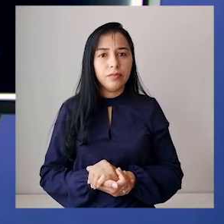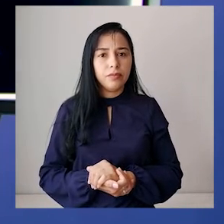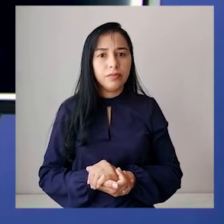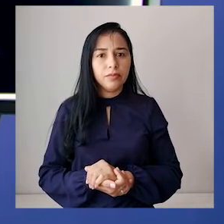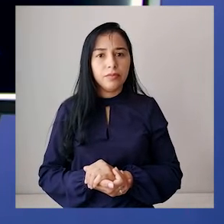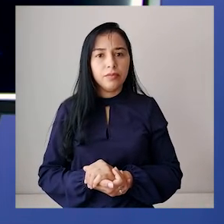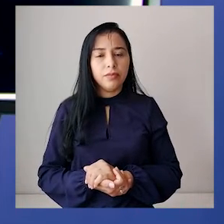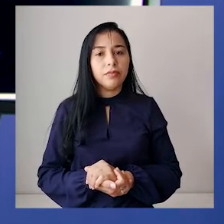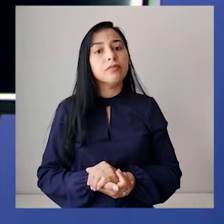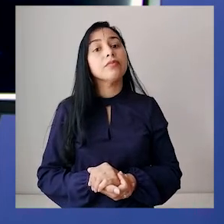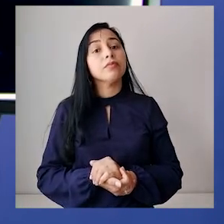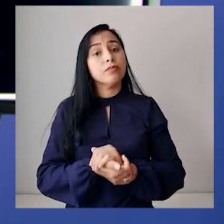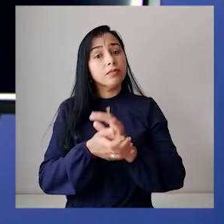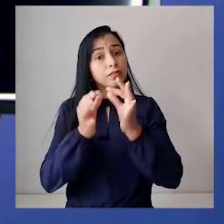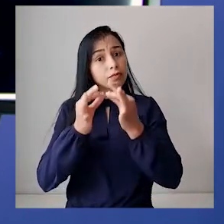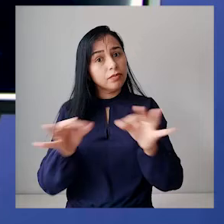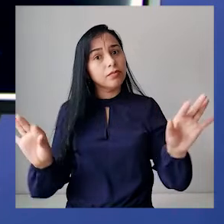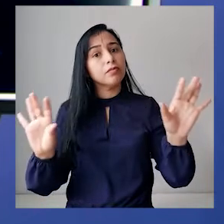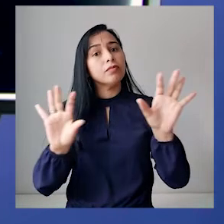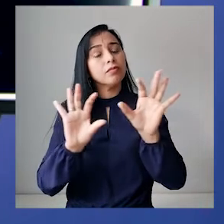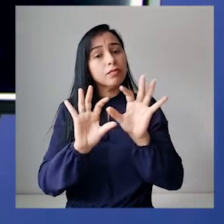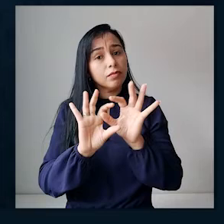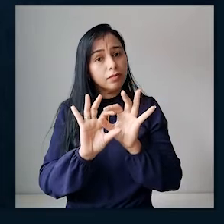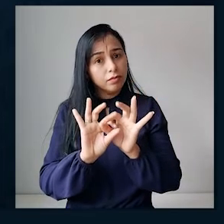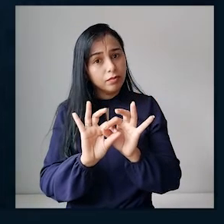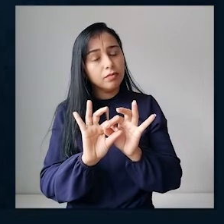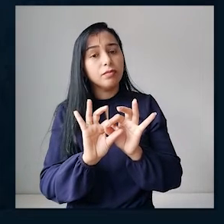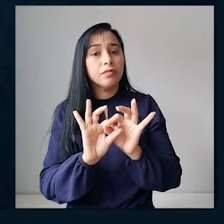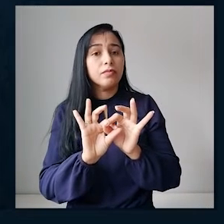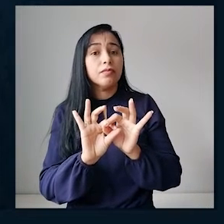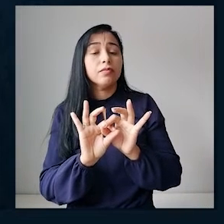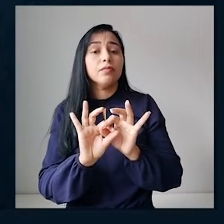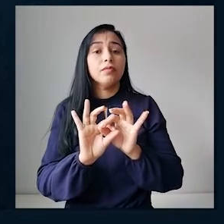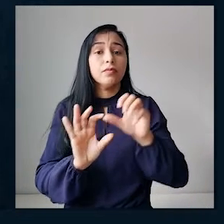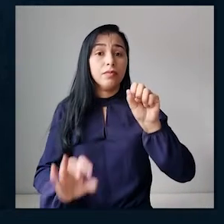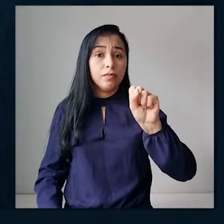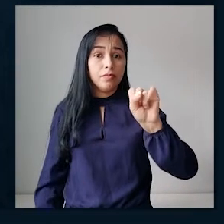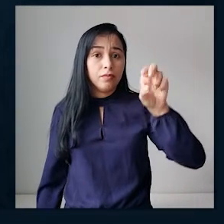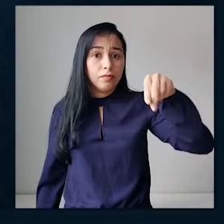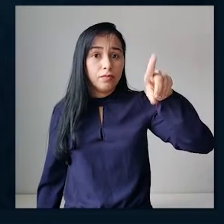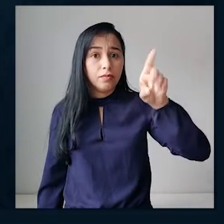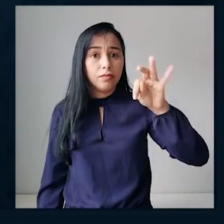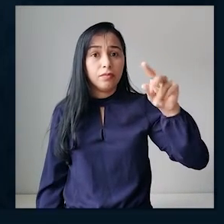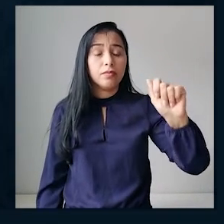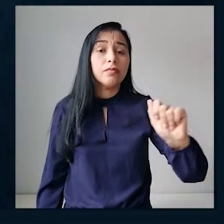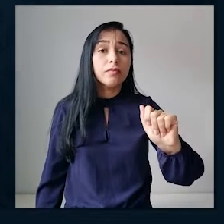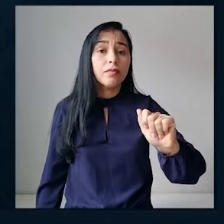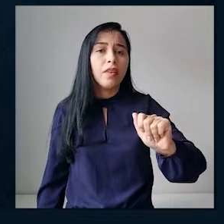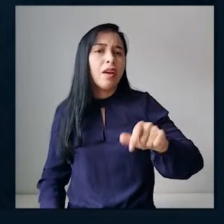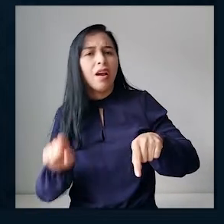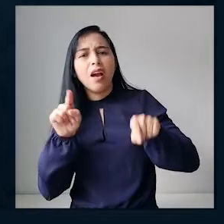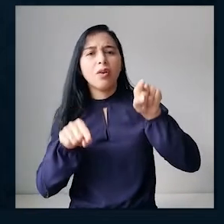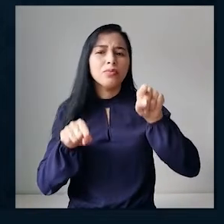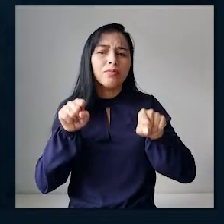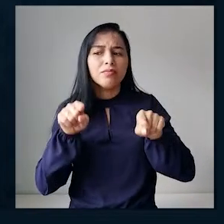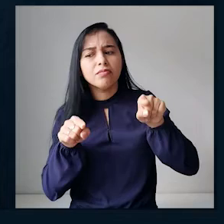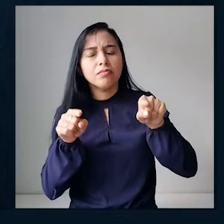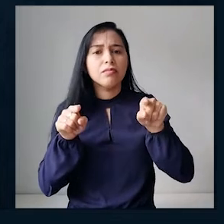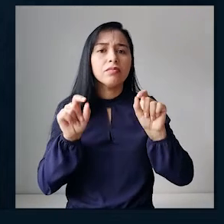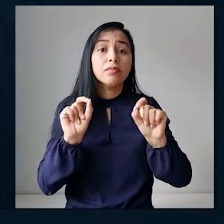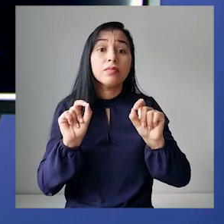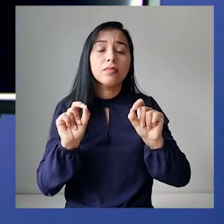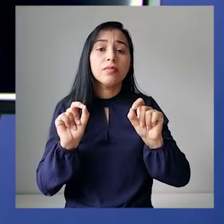As orações coordenadas sindéticas alternativas expressam uma ideia de exclusão, de